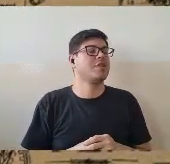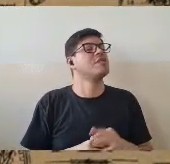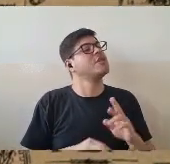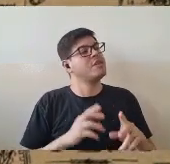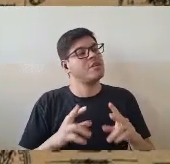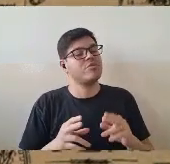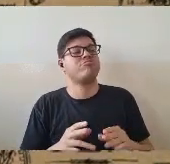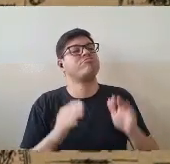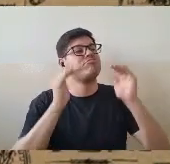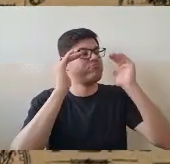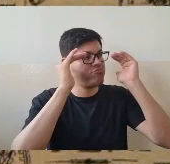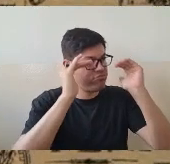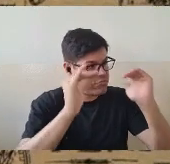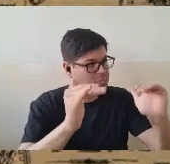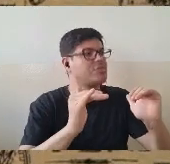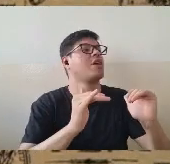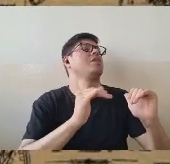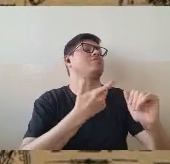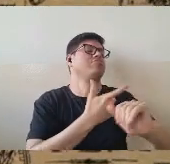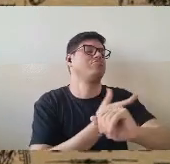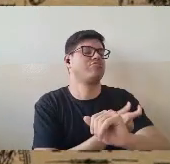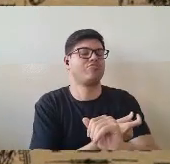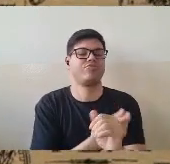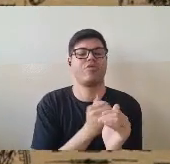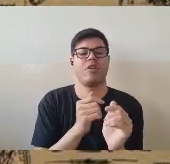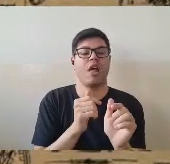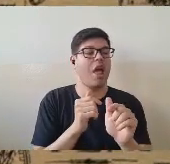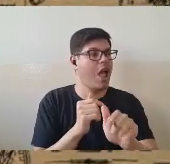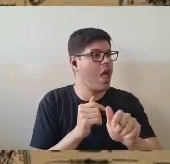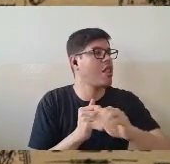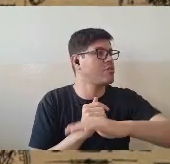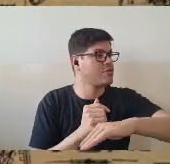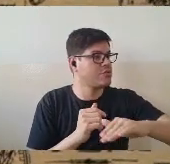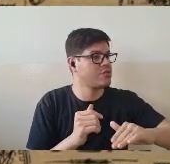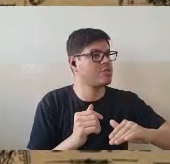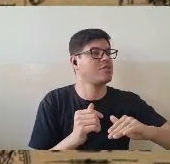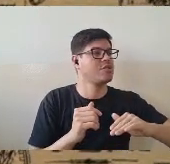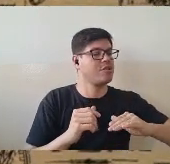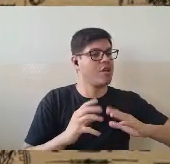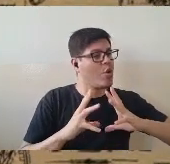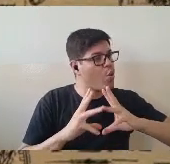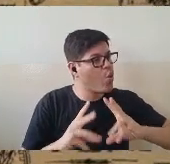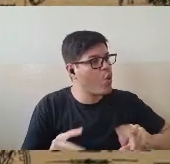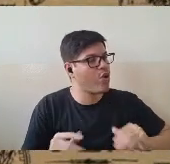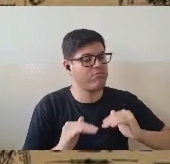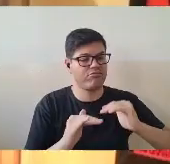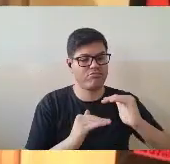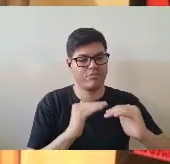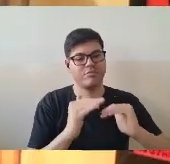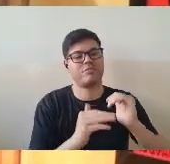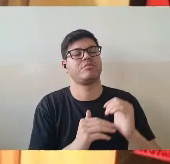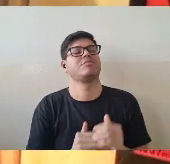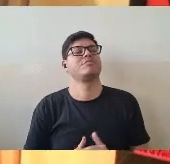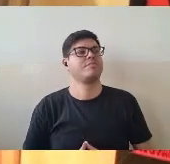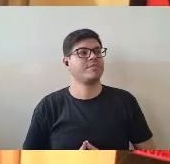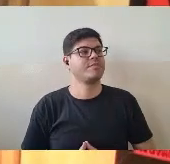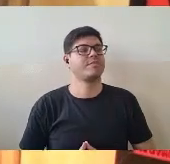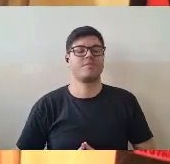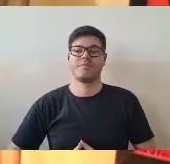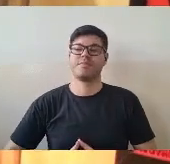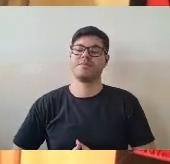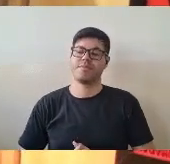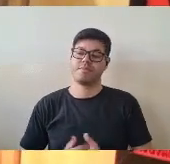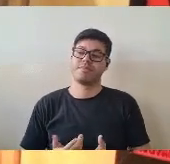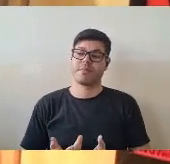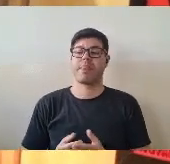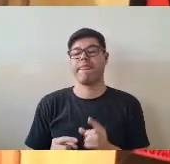vida, é um upgrade da vida da pessoa, né? Então, porque as pessoas de mais idade e tal, a maioria dos médicos